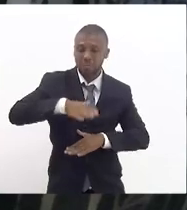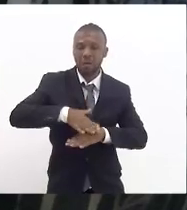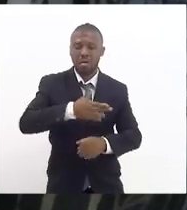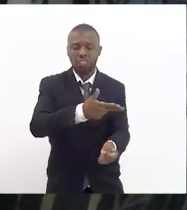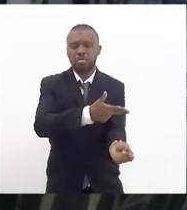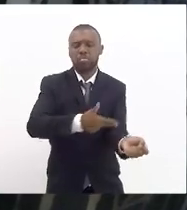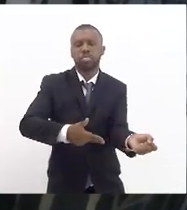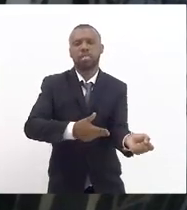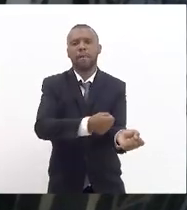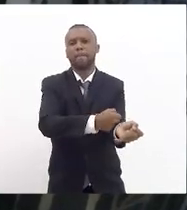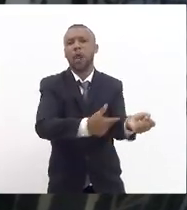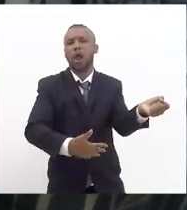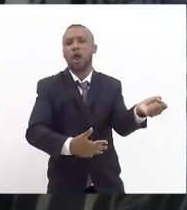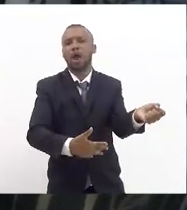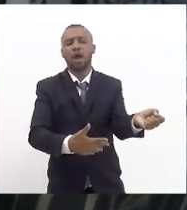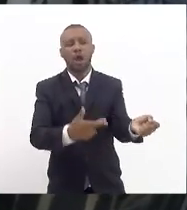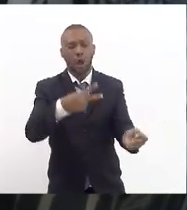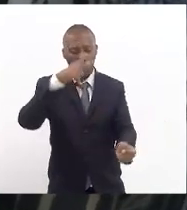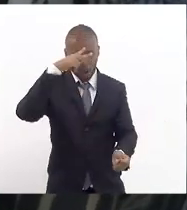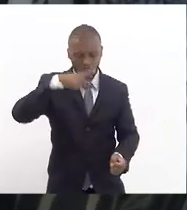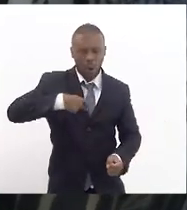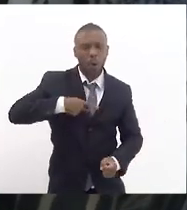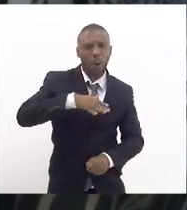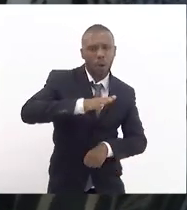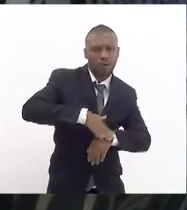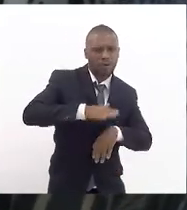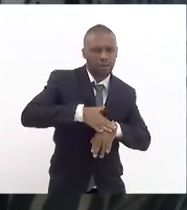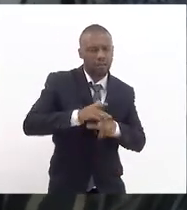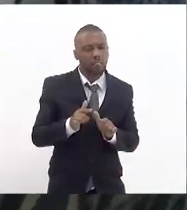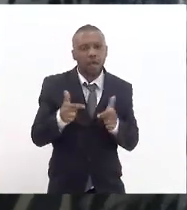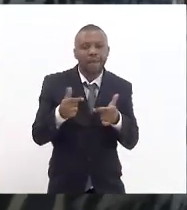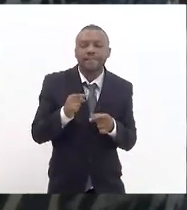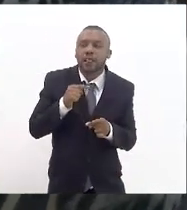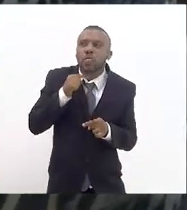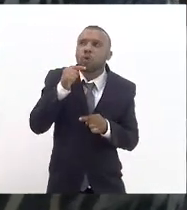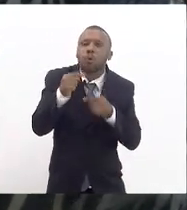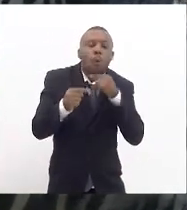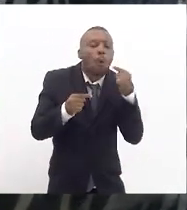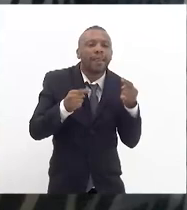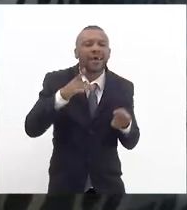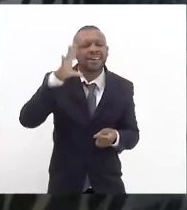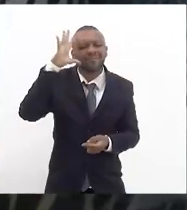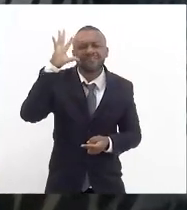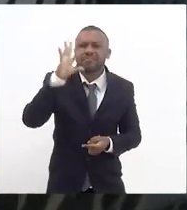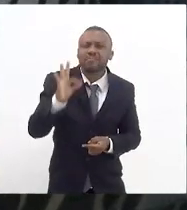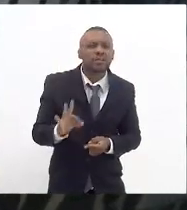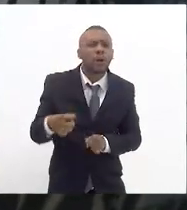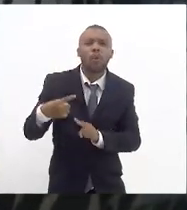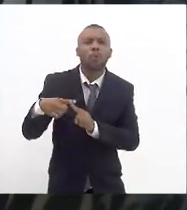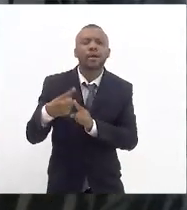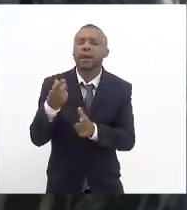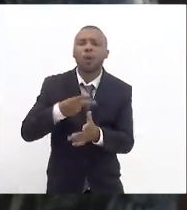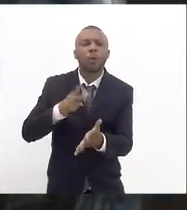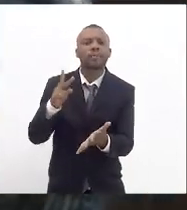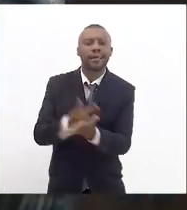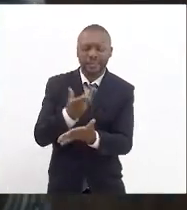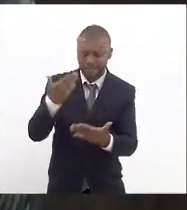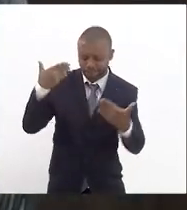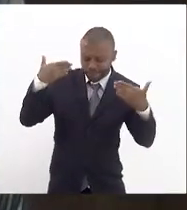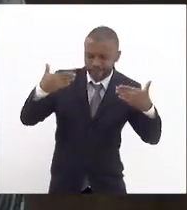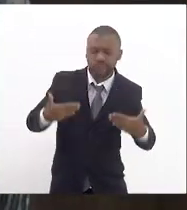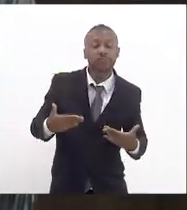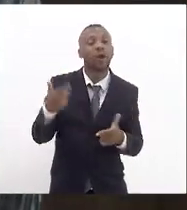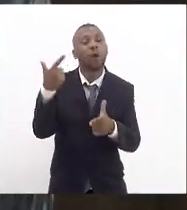O próprio adolescente que faz a automutilação, eles não conseguem compreender o porquê que os leva aquilo. Então, é um